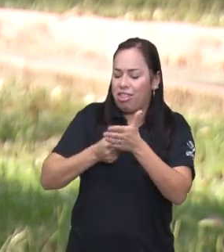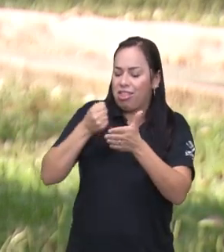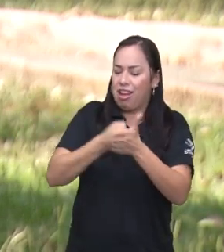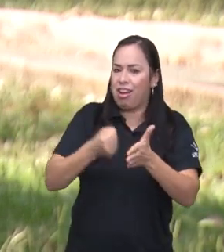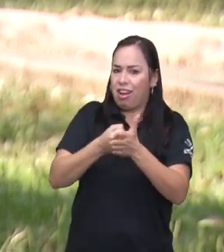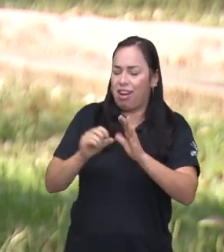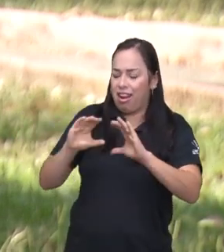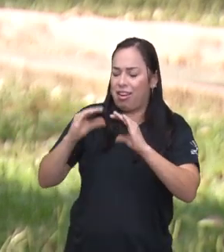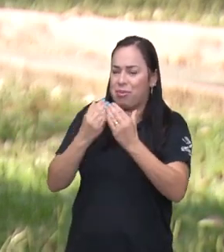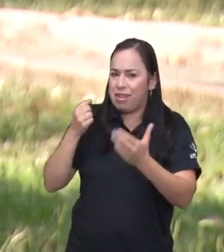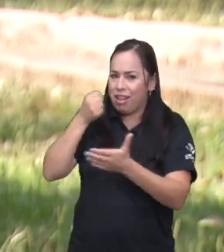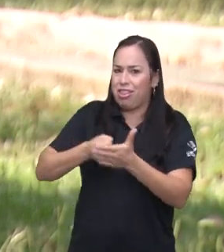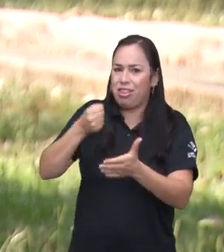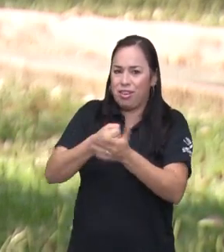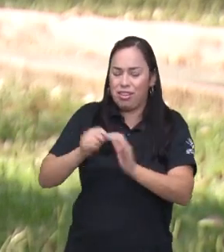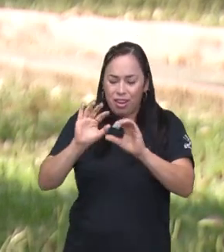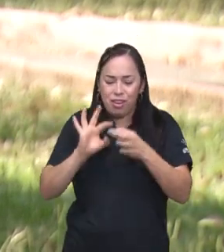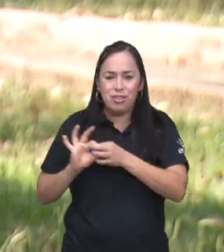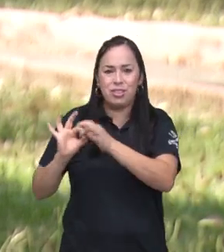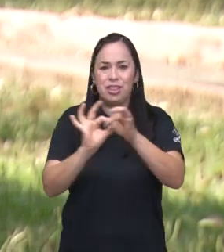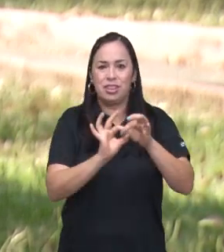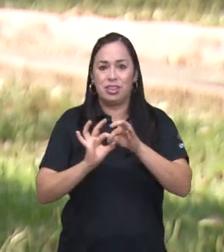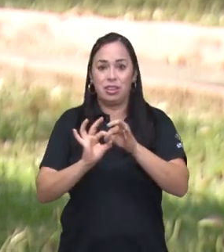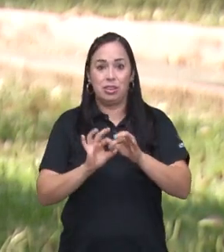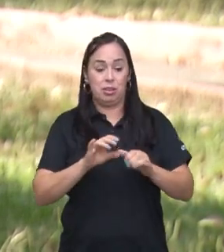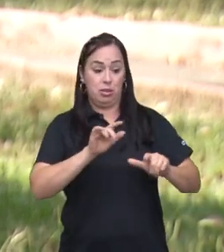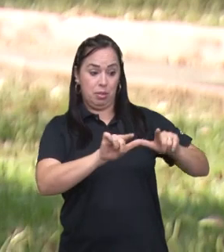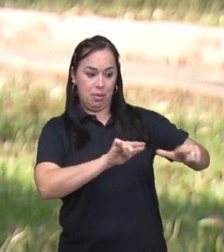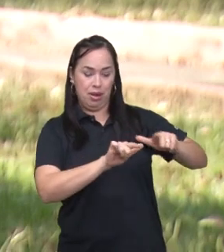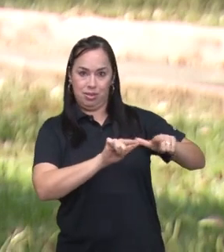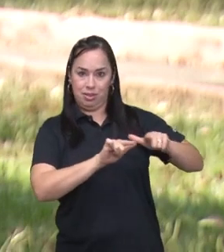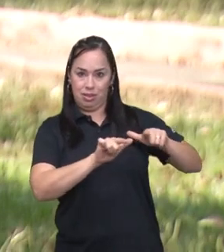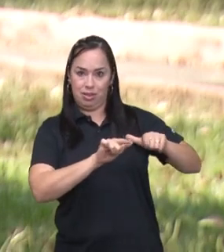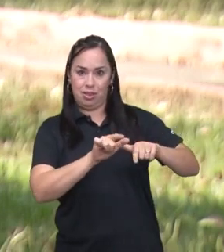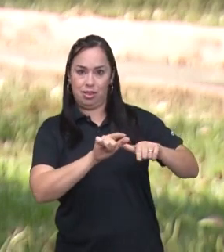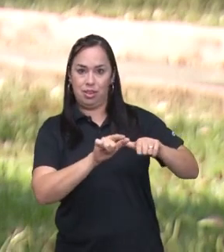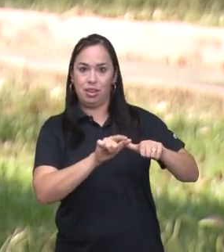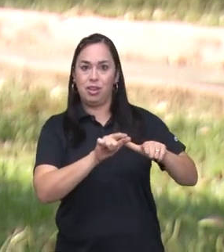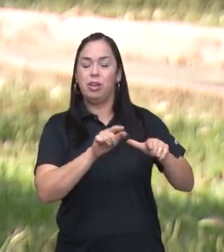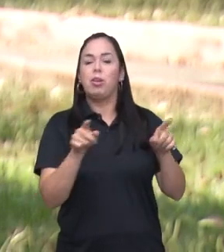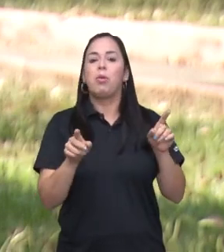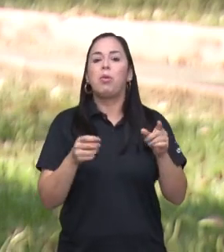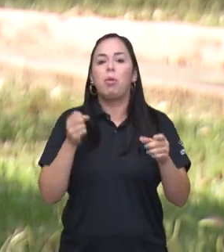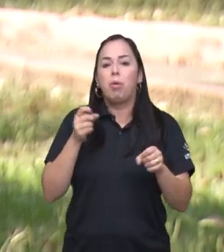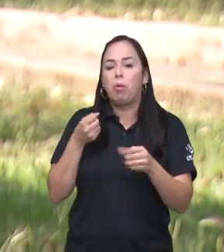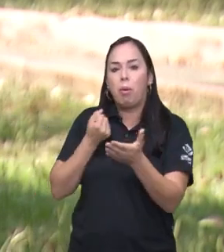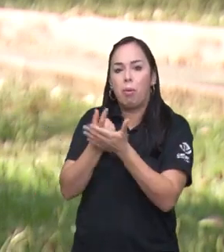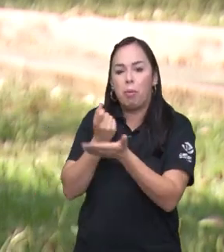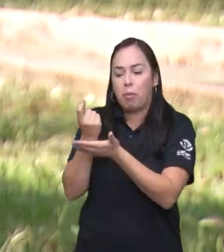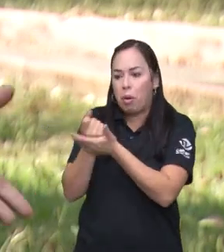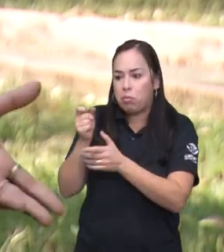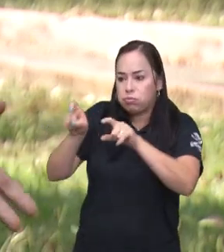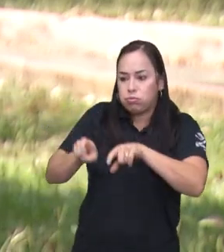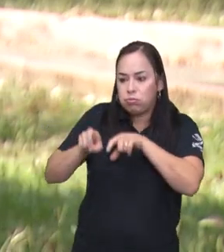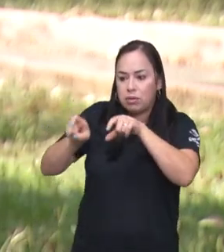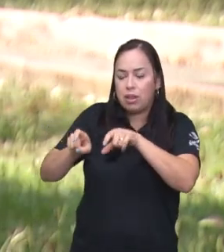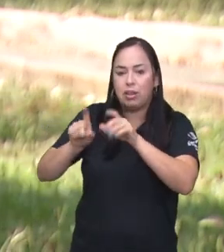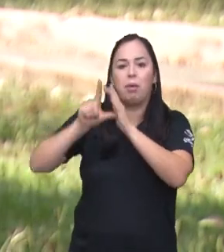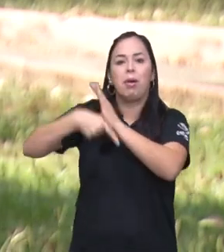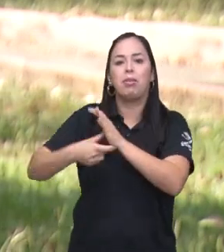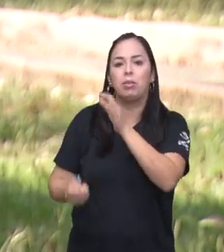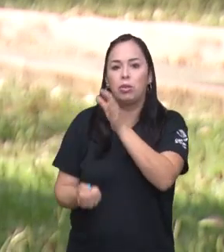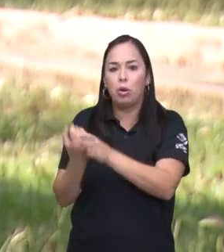E tudo isso começou quando os trabalhadores da construção civil conseguiram os lotes e construíram suas próprias casas. E é daqui,